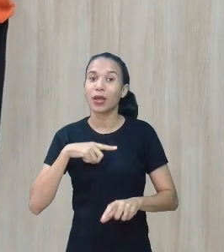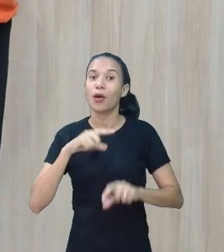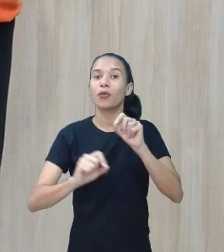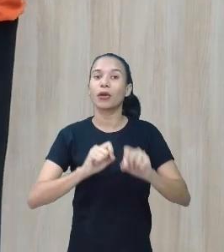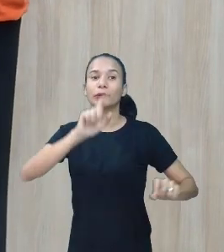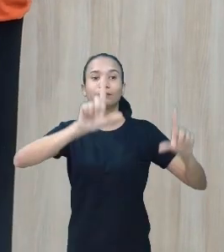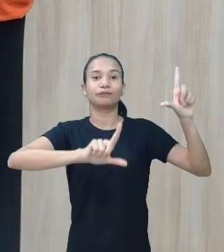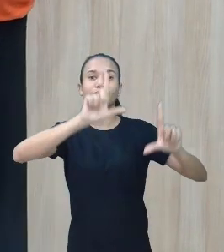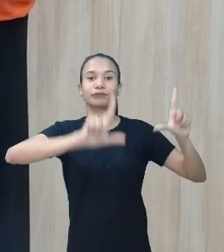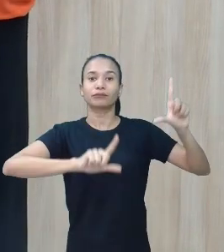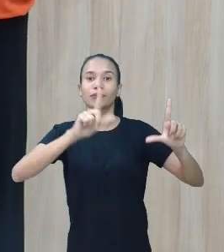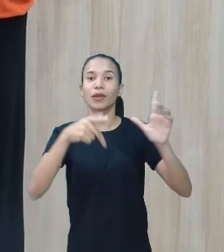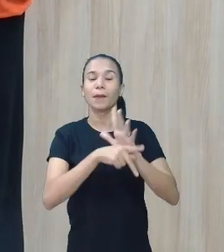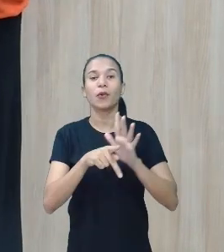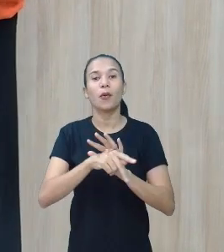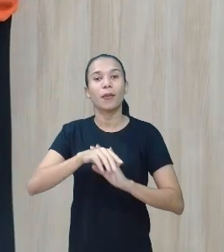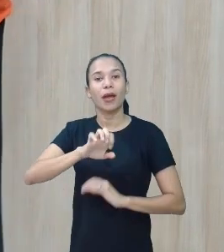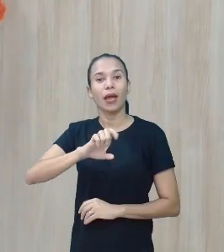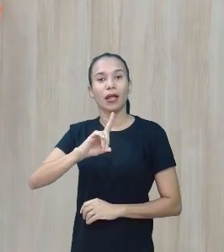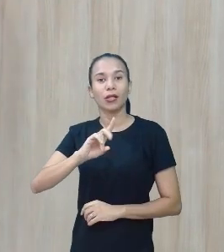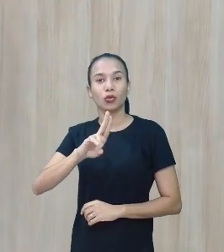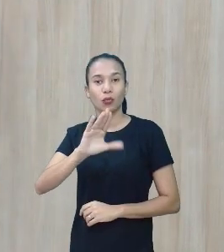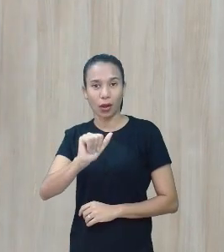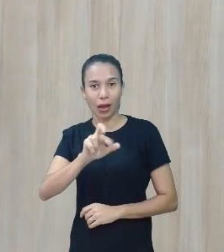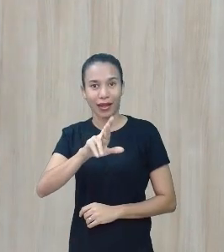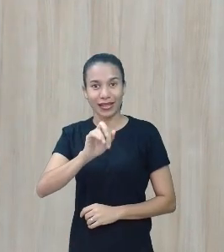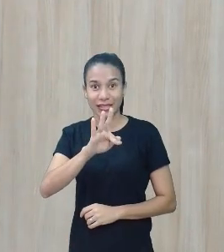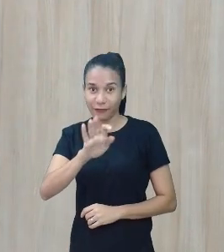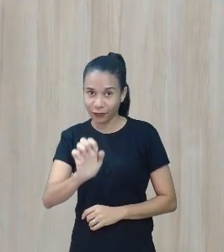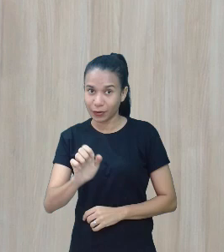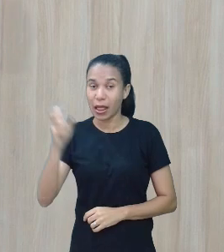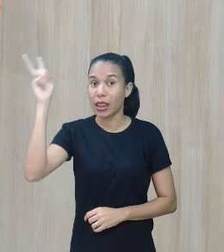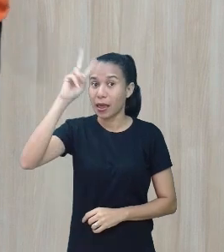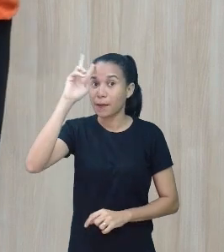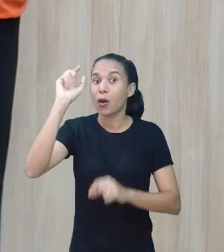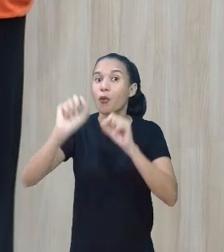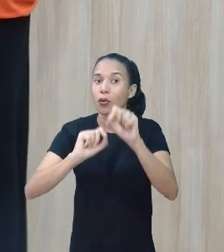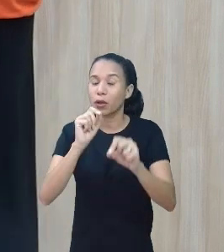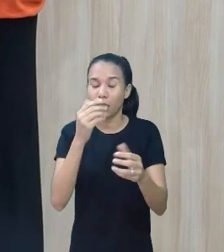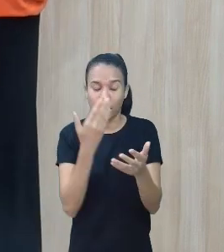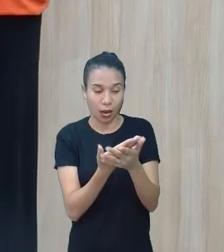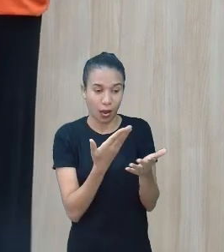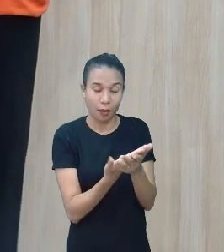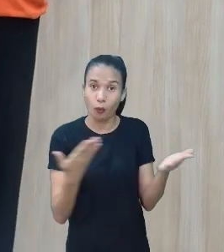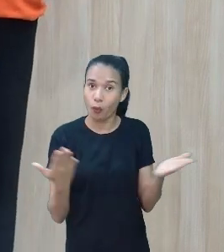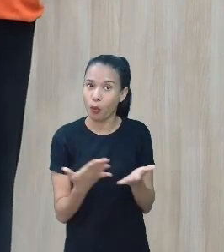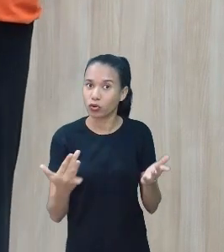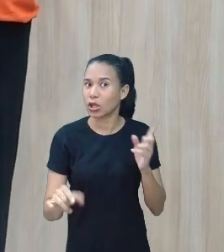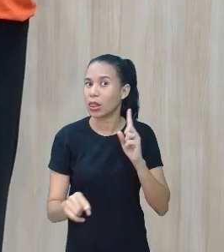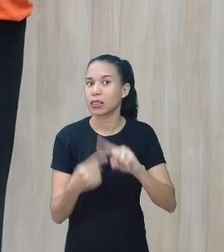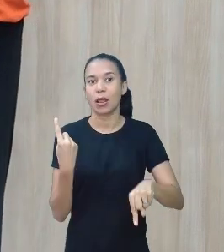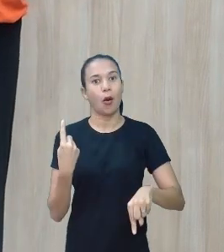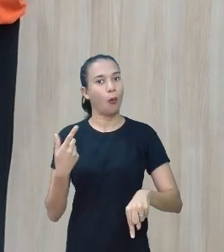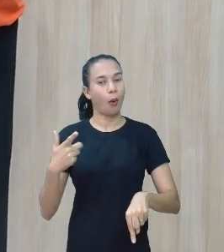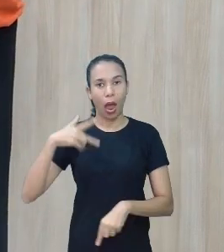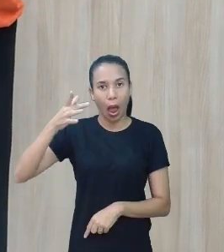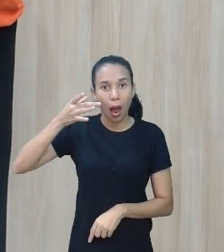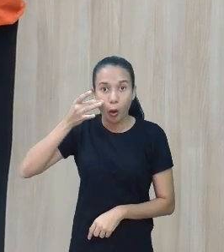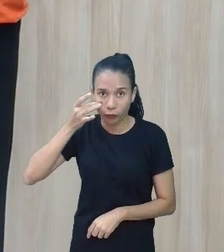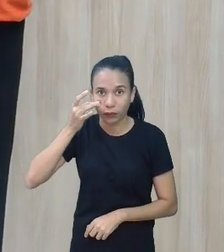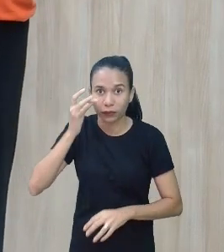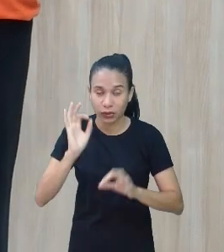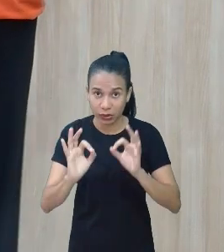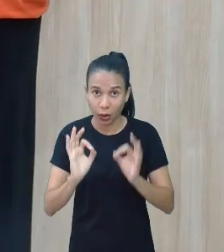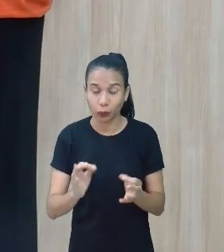canal do Educa Recife. Lembrando que a nossa aula hoje não é ao vivo,